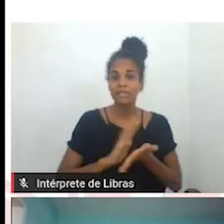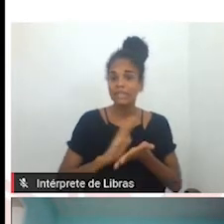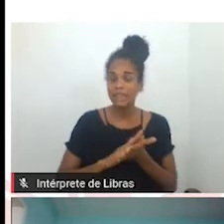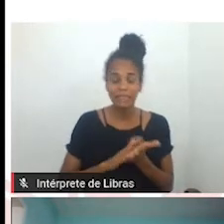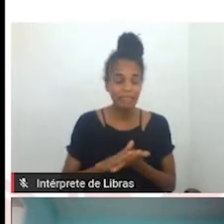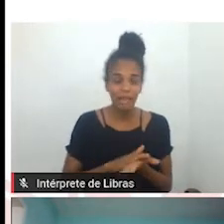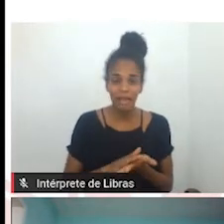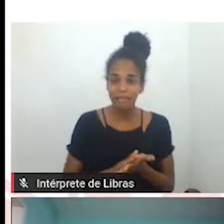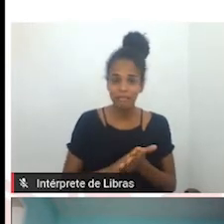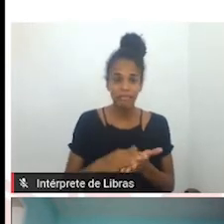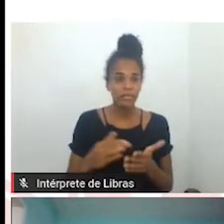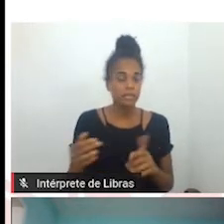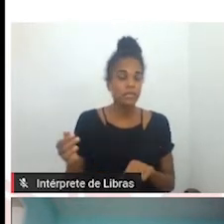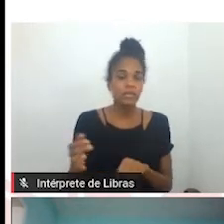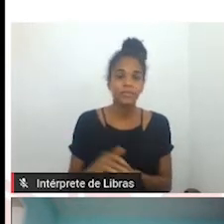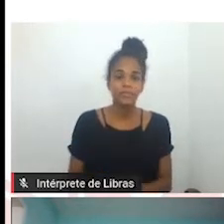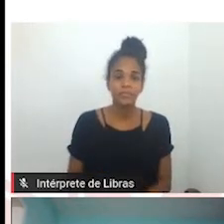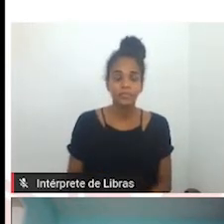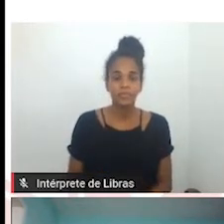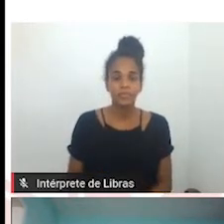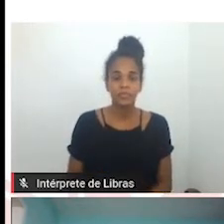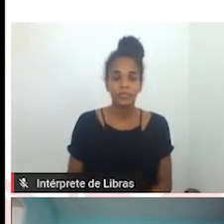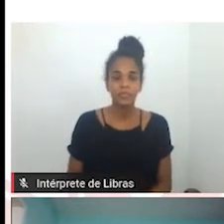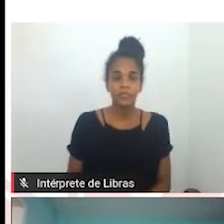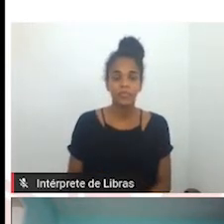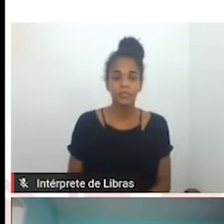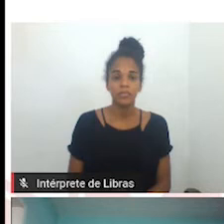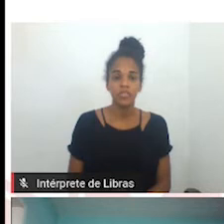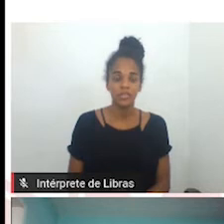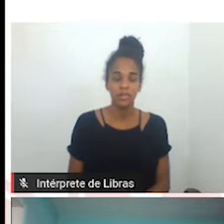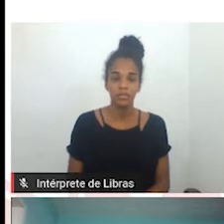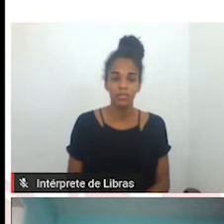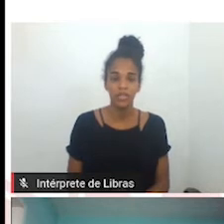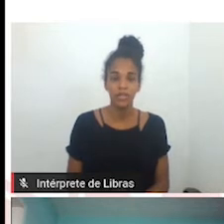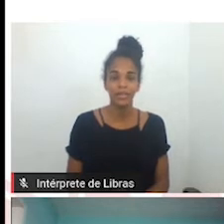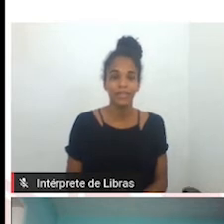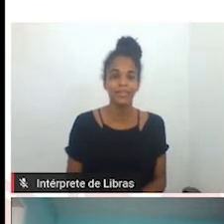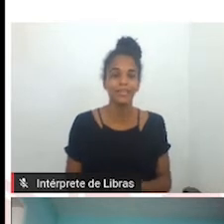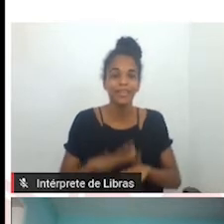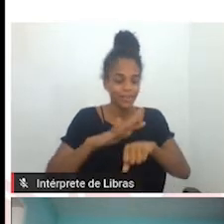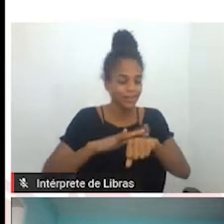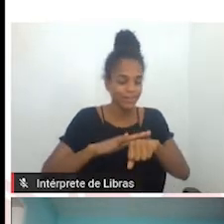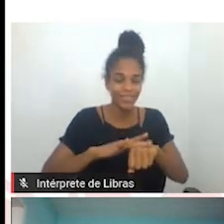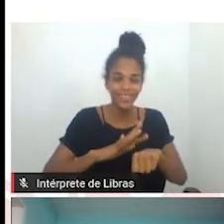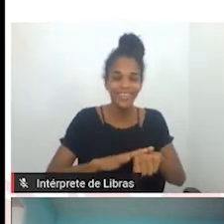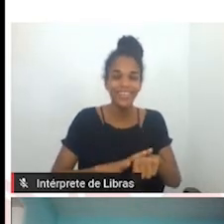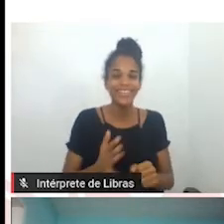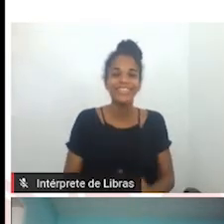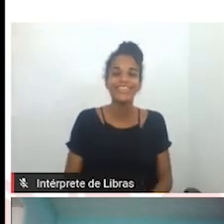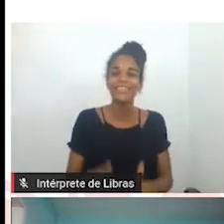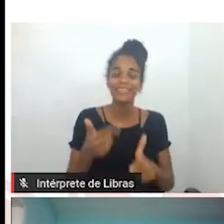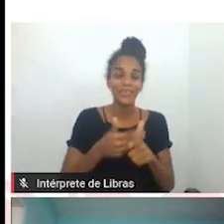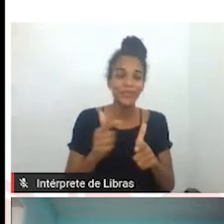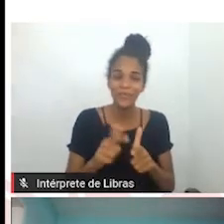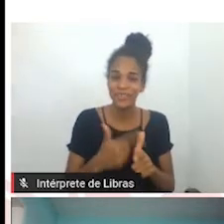gente faz uma gasometria, a gente tem tempo, o paciente está bem, e pela gasometria a gente vê o grau de hipóxia do paciente e define se ele vai